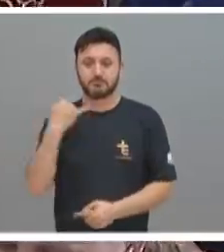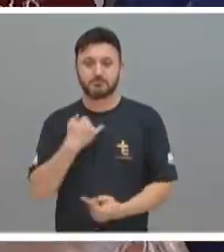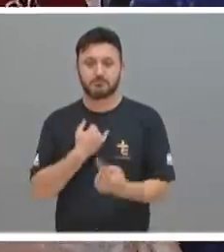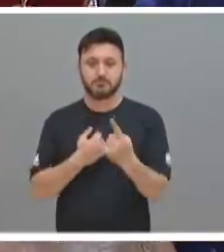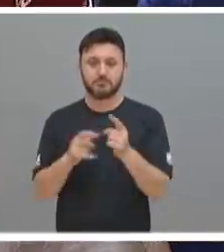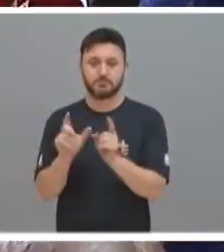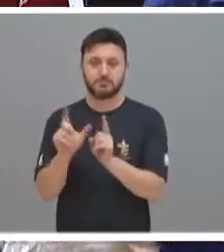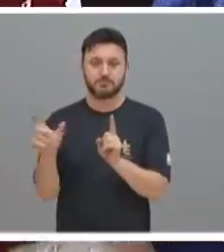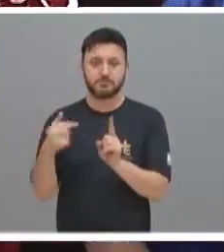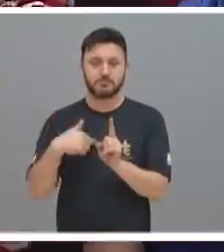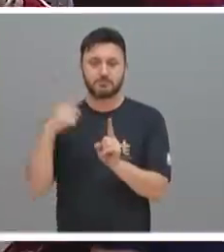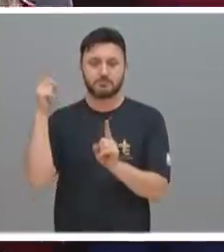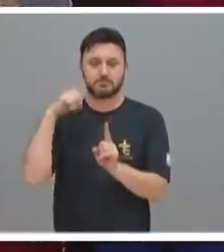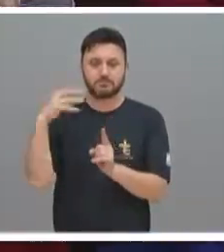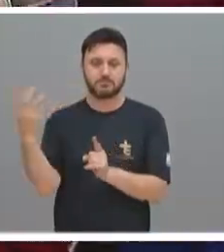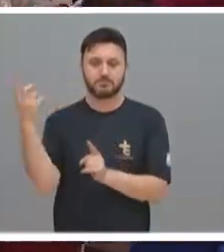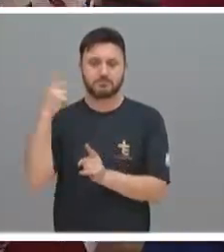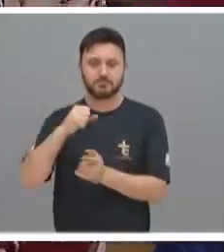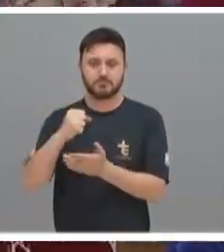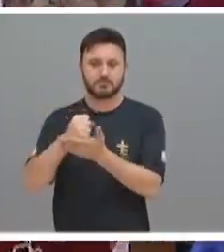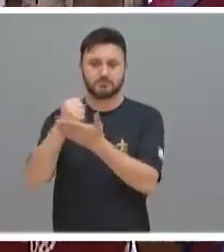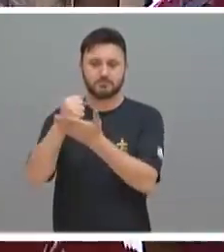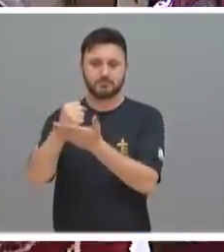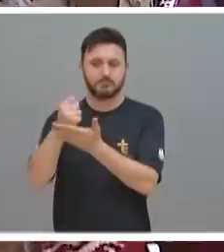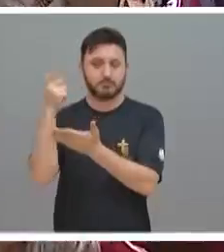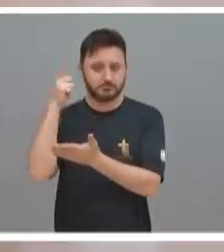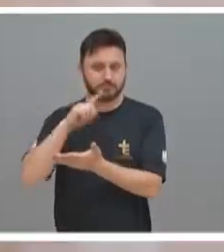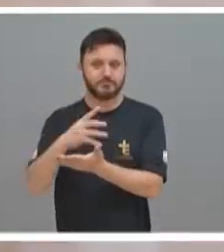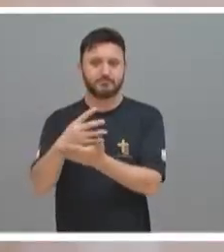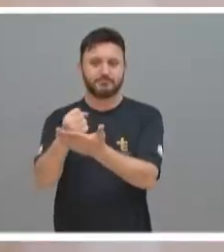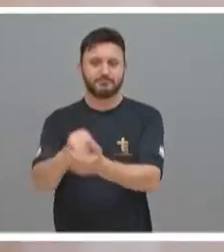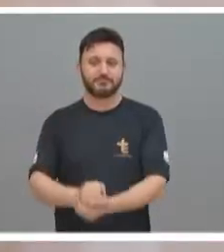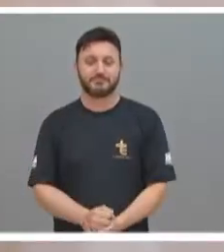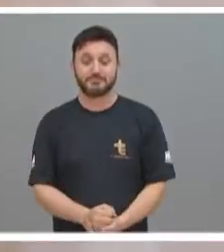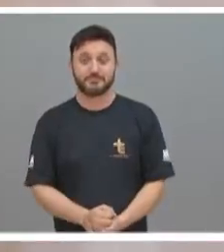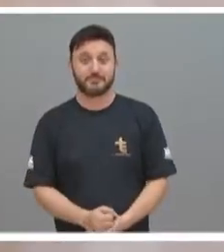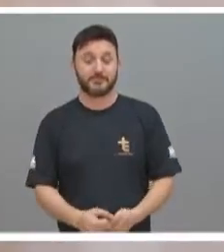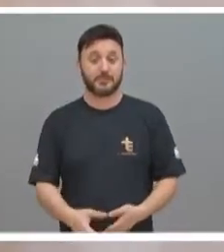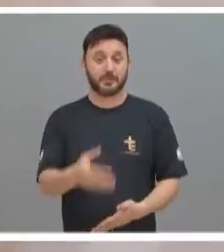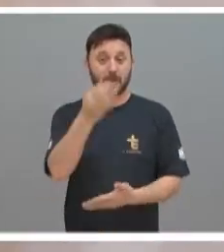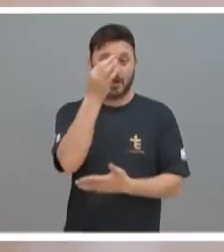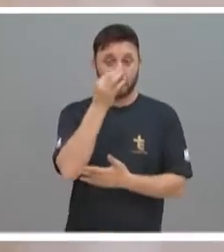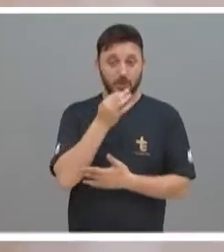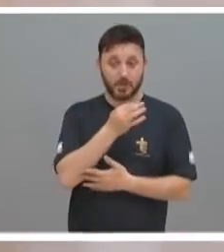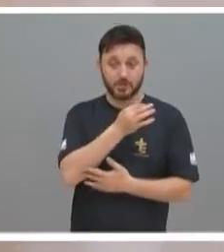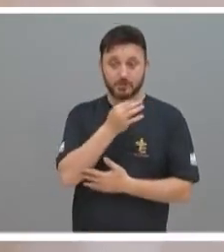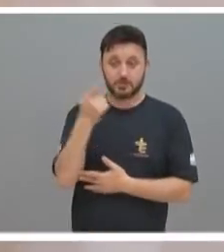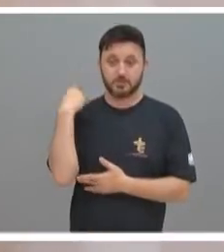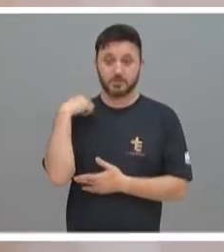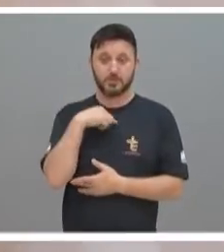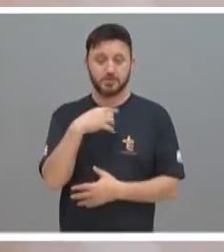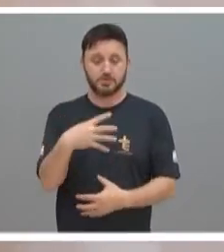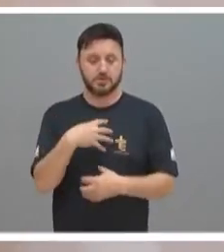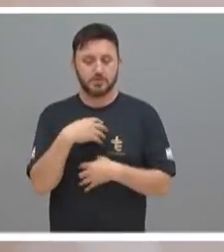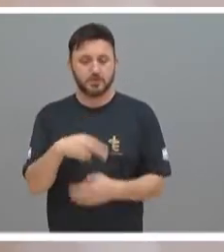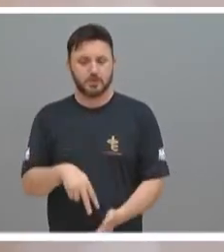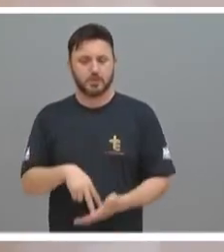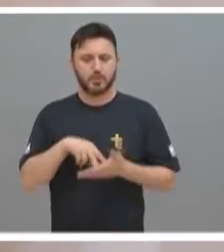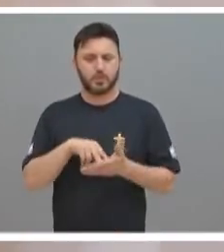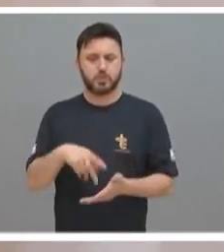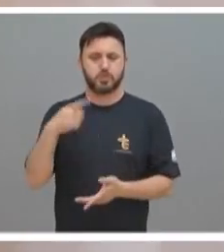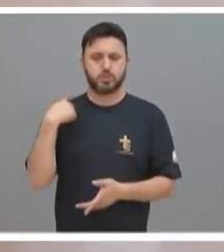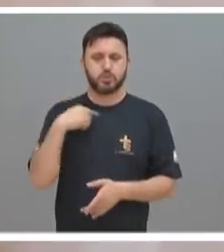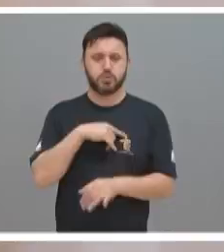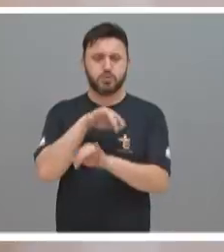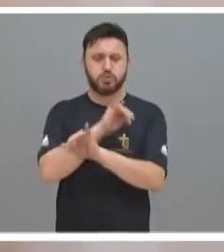mas dizei uma palavra e serei salvo. Na Eucaristia, encontramos o sustento para anunciar